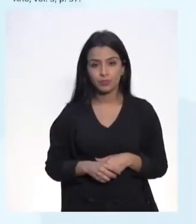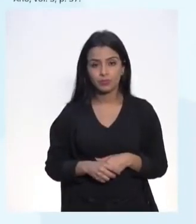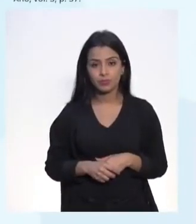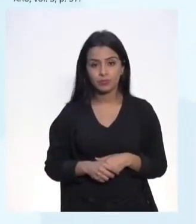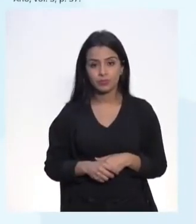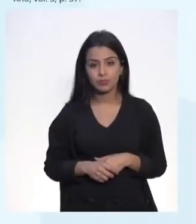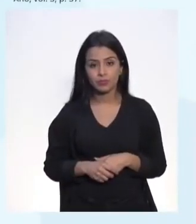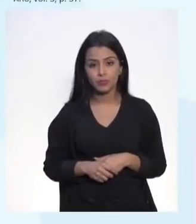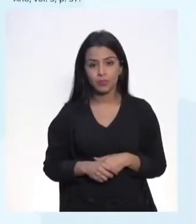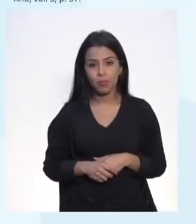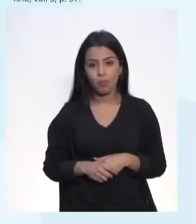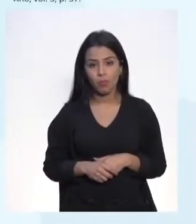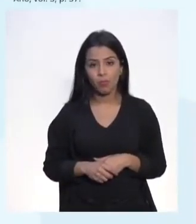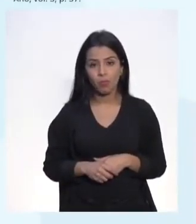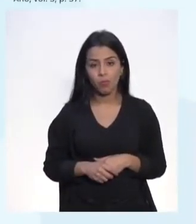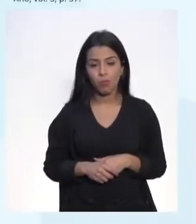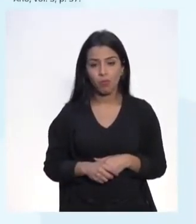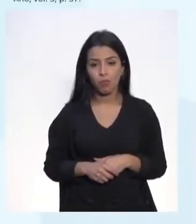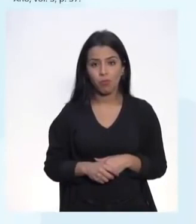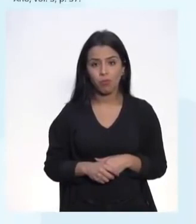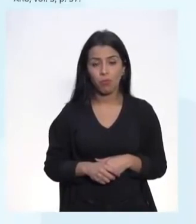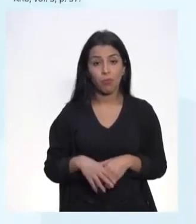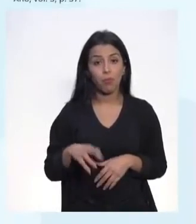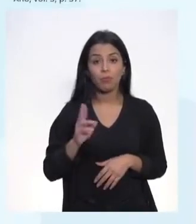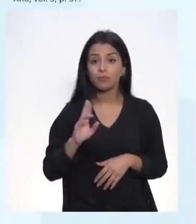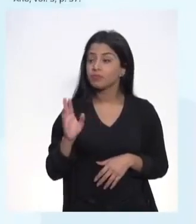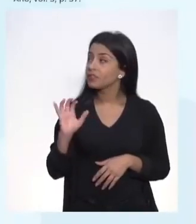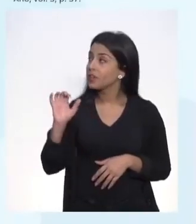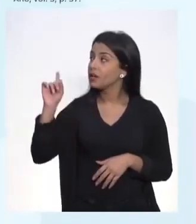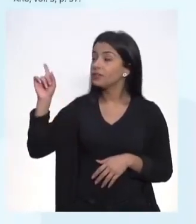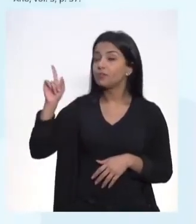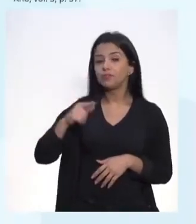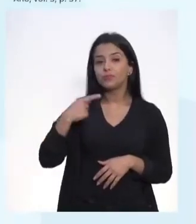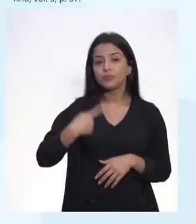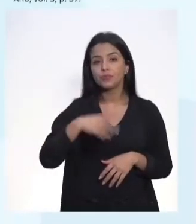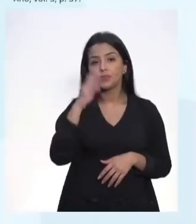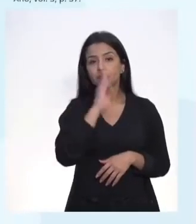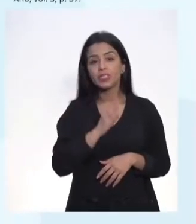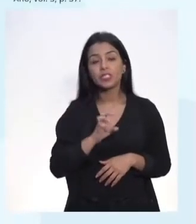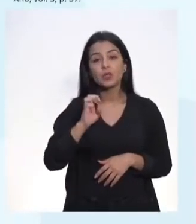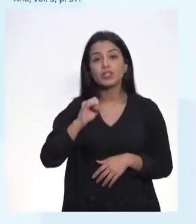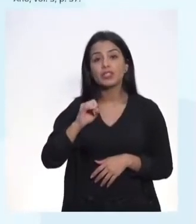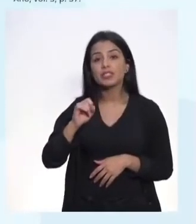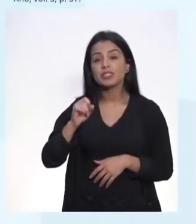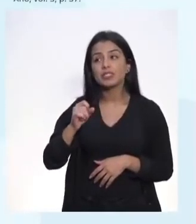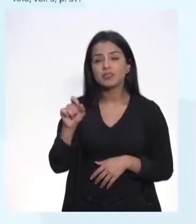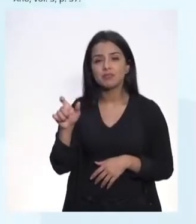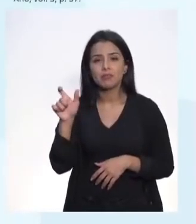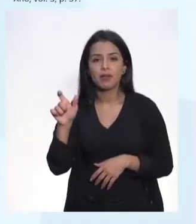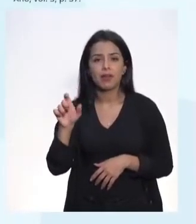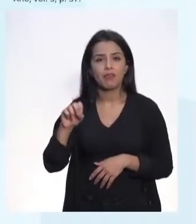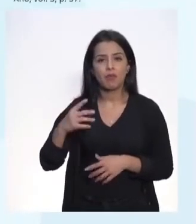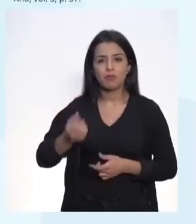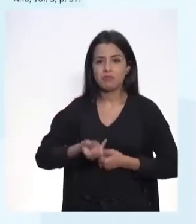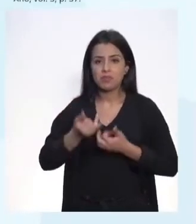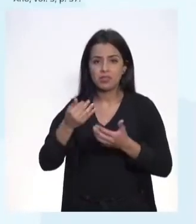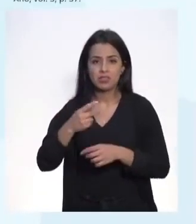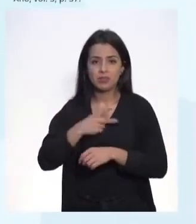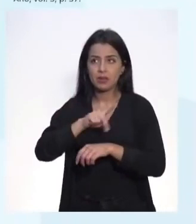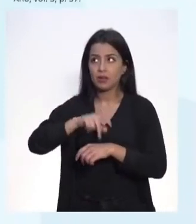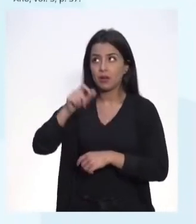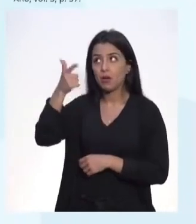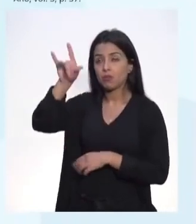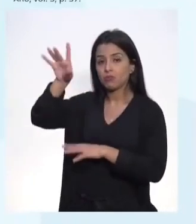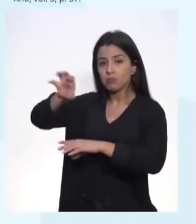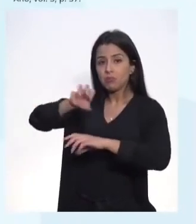O que que nós chamamos isso daqui no Brasil? Quando a gente se apropria aí de outra língua, a gente tentar brasileirar até que a gente